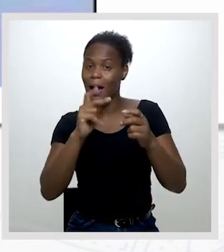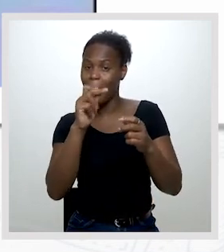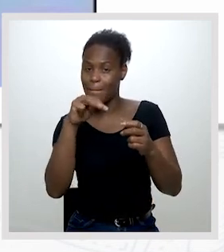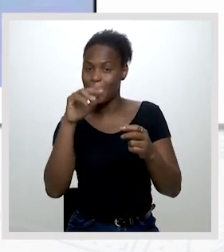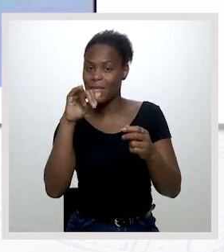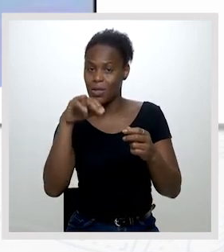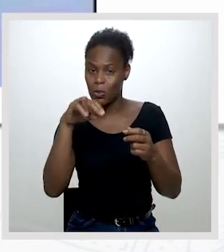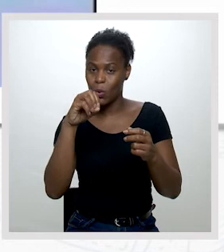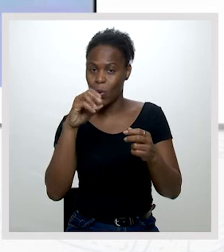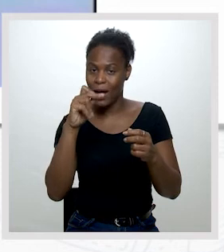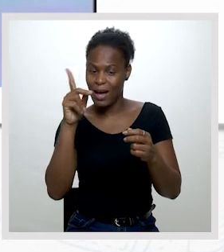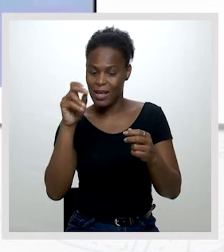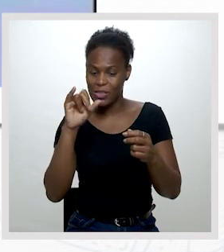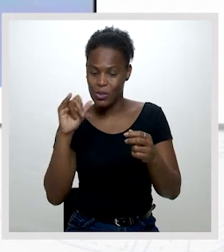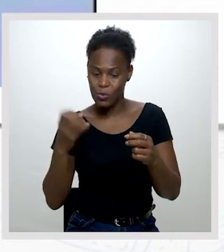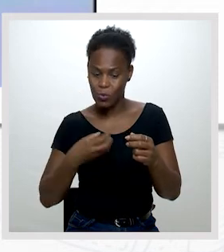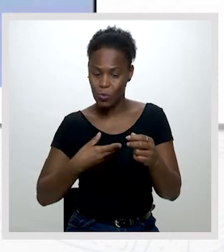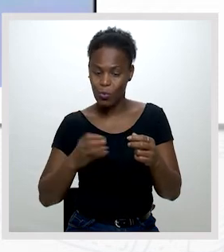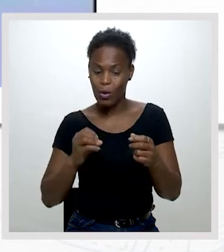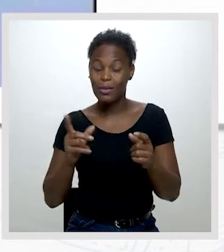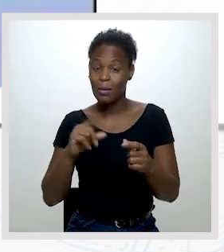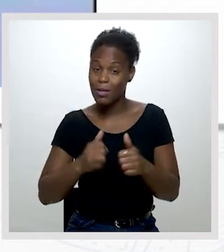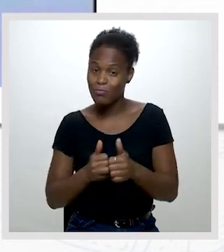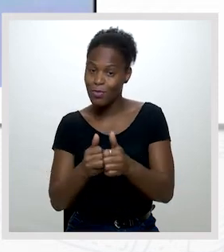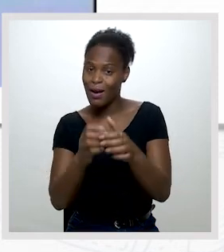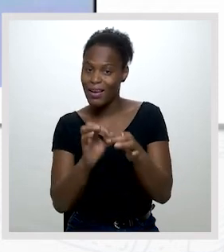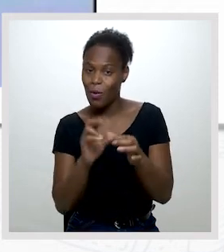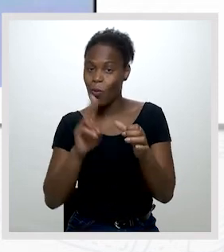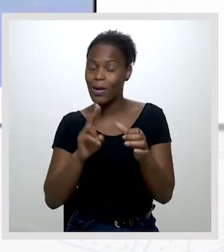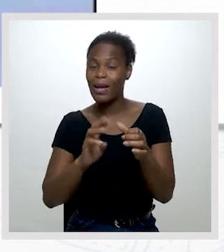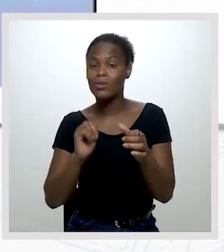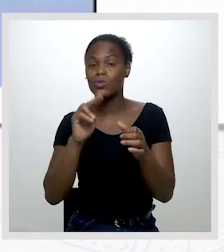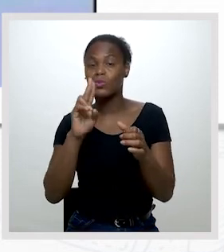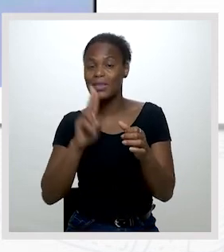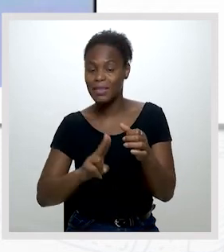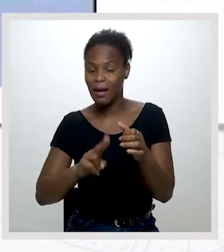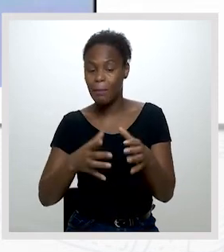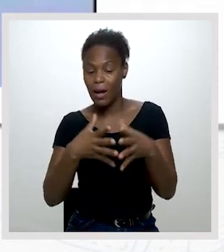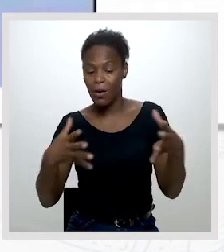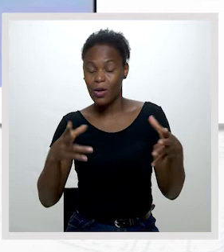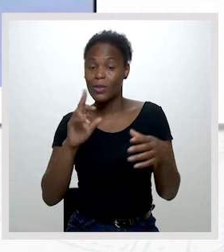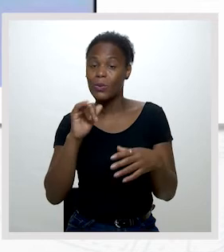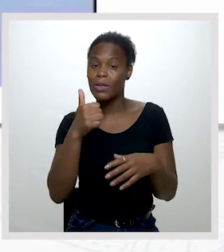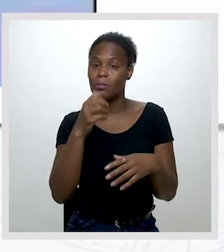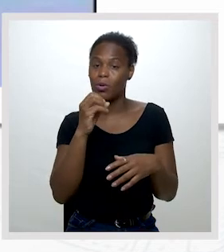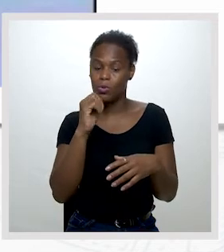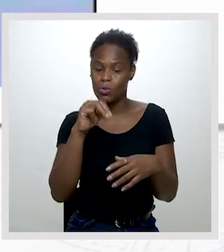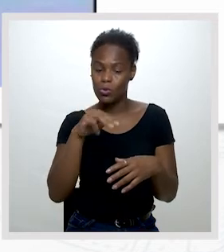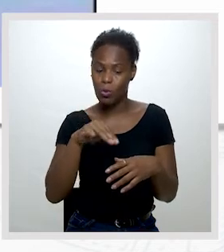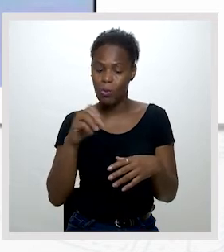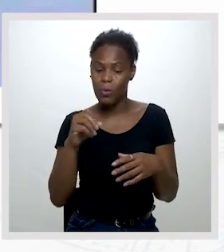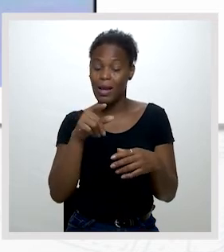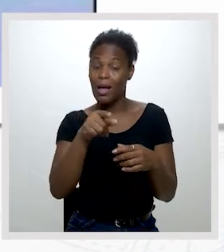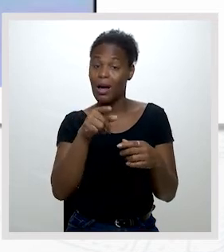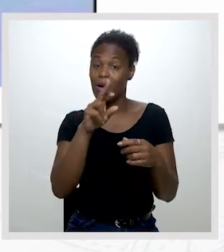nesse preciso momento, vai também ligar a subunidade maior do ribossoma. Com isso, lembrem-se que no ribossoma nós temos